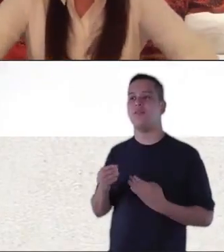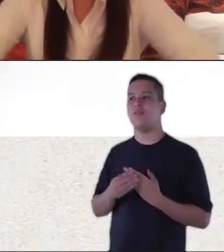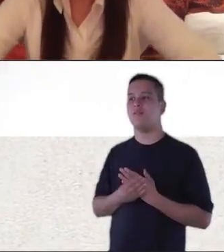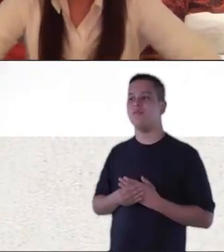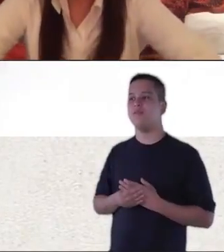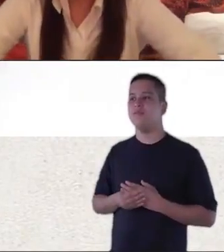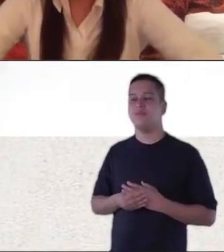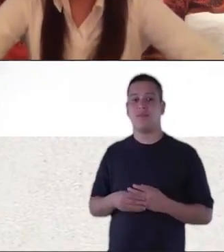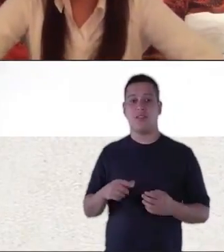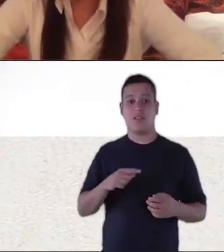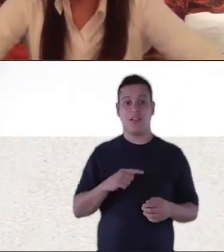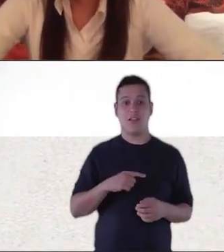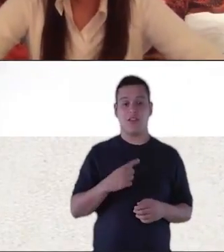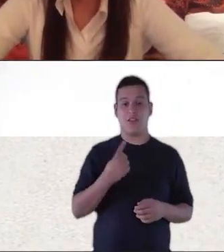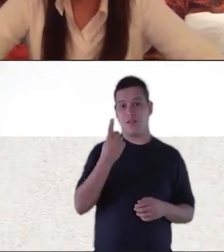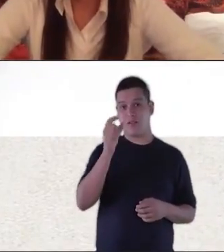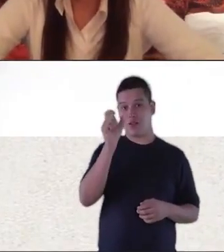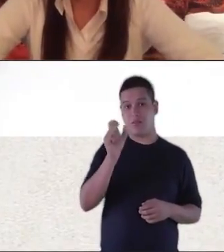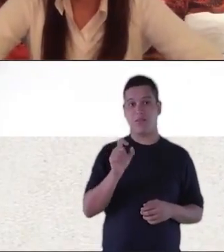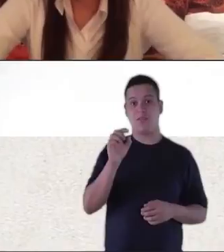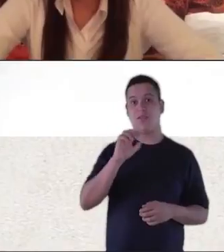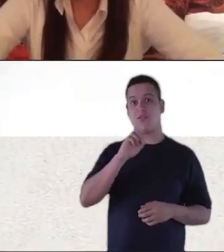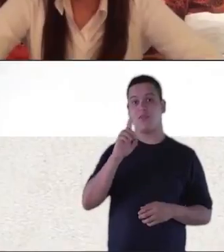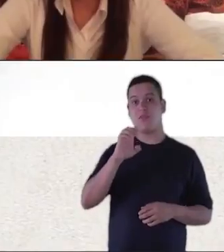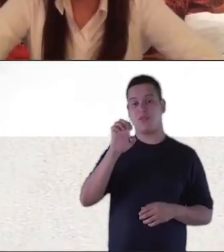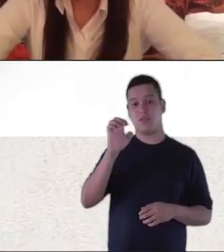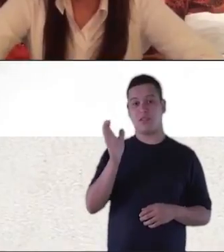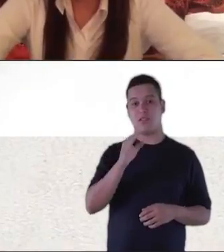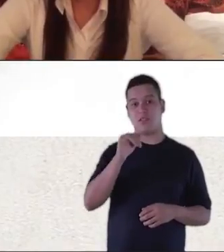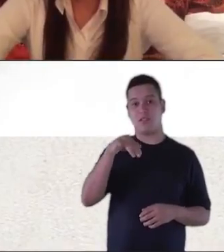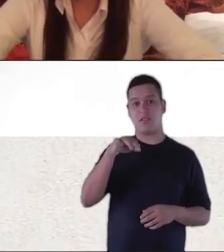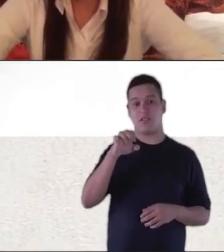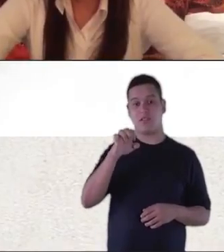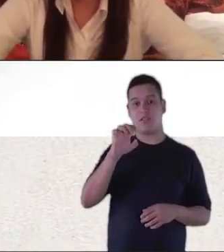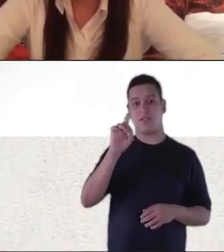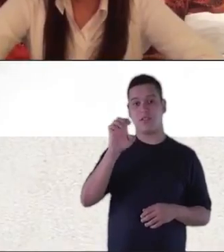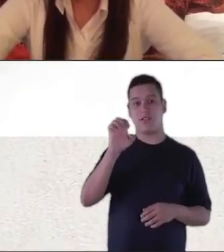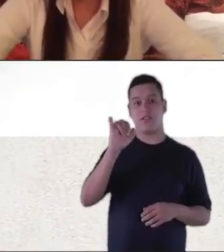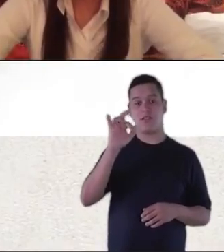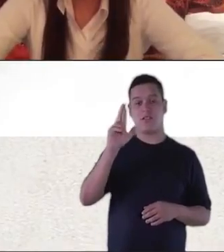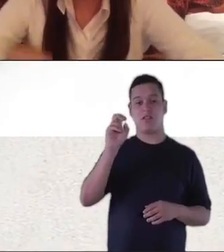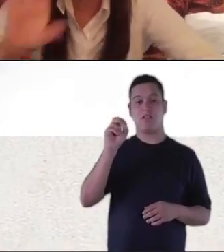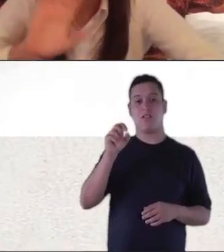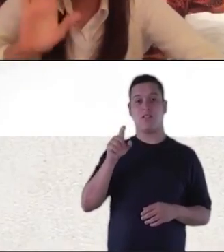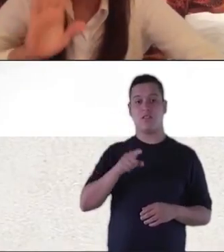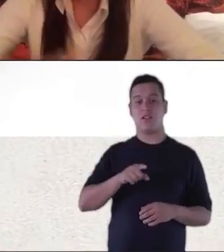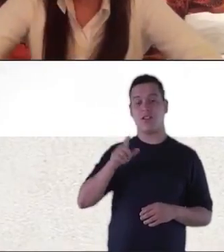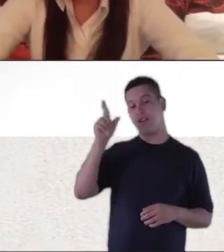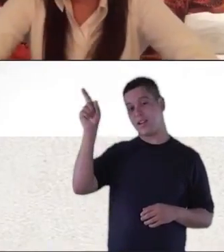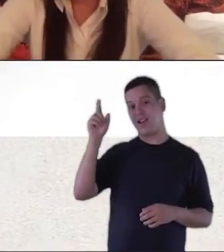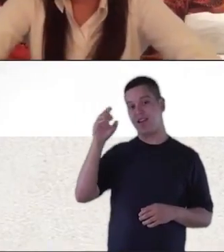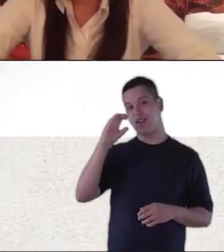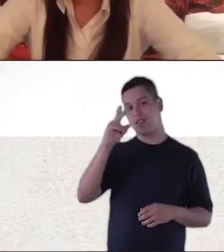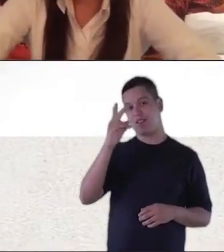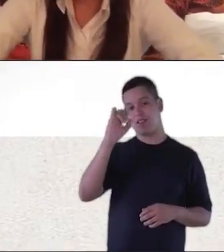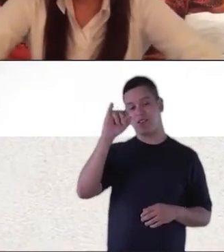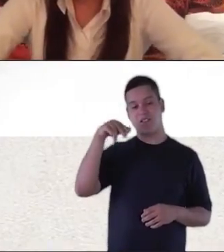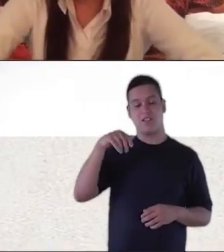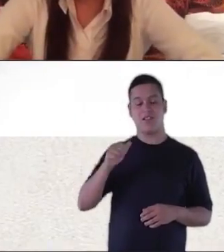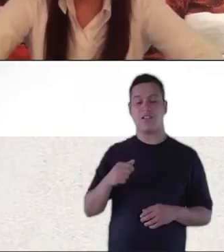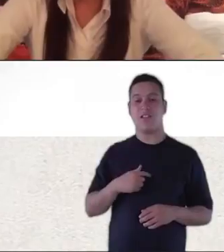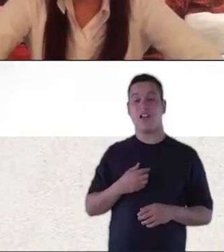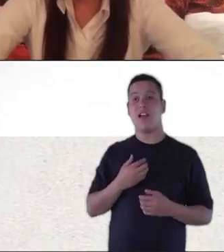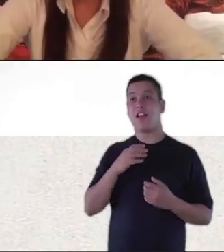da China, tá aqui mandando conversa maravilhosa. Zé Medeiros, que está no nosso grupo. Conversa maravilhosa, apaixonante.